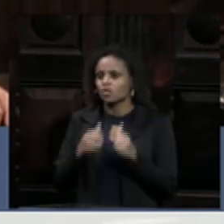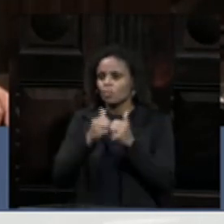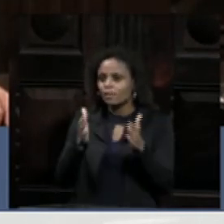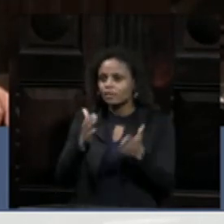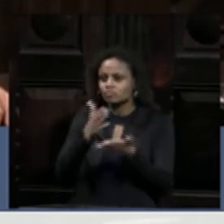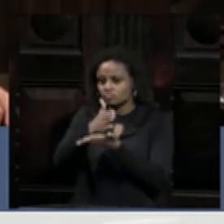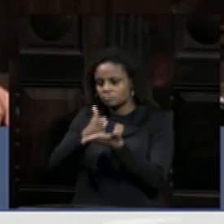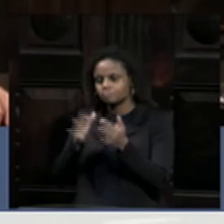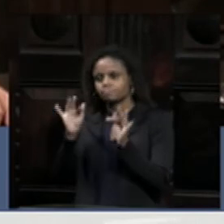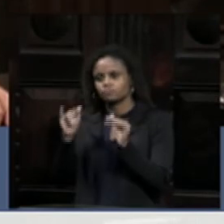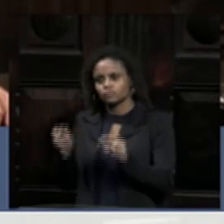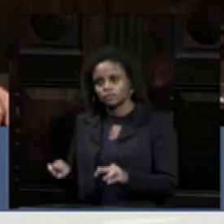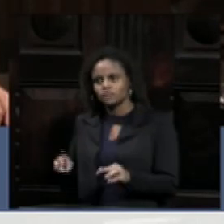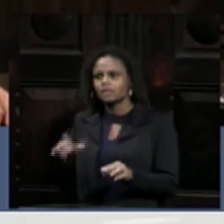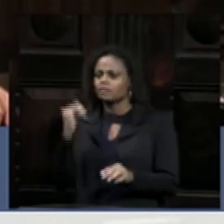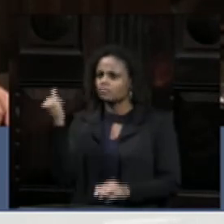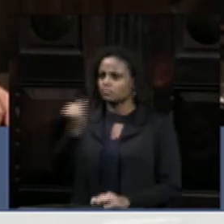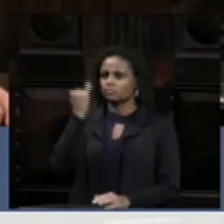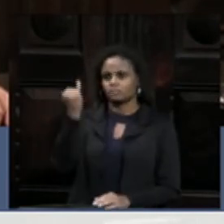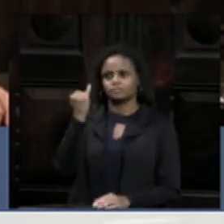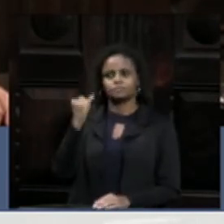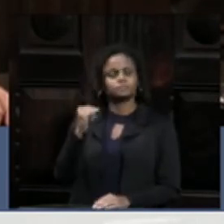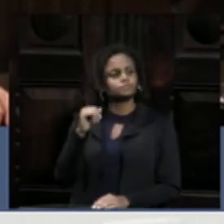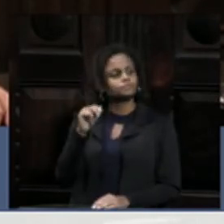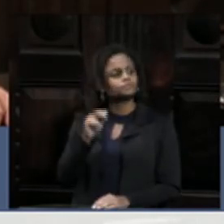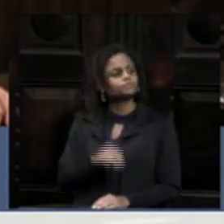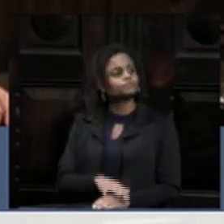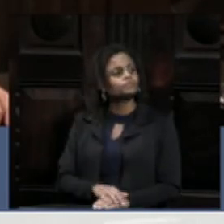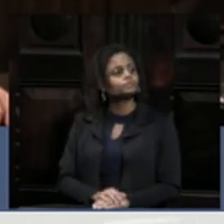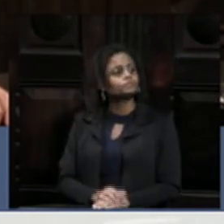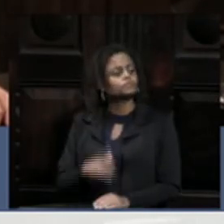utilidade imensa, tenho